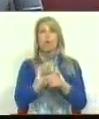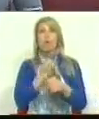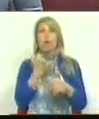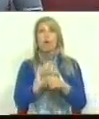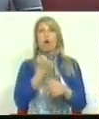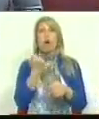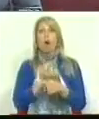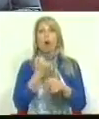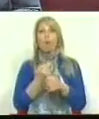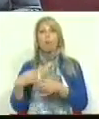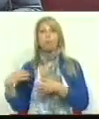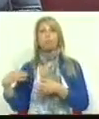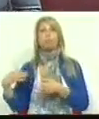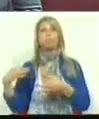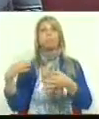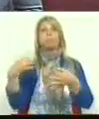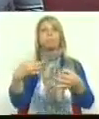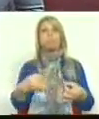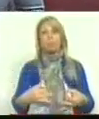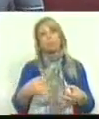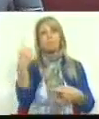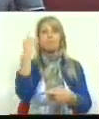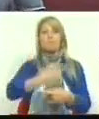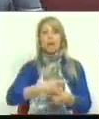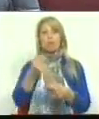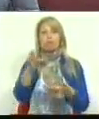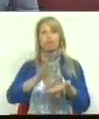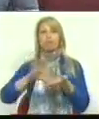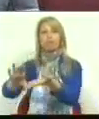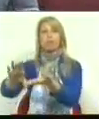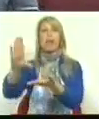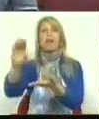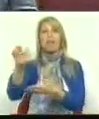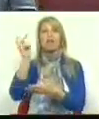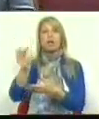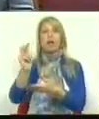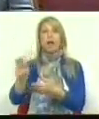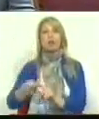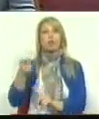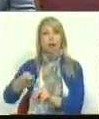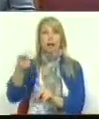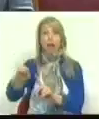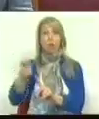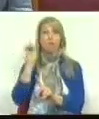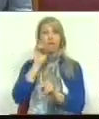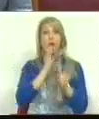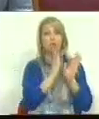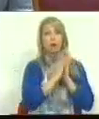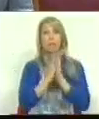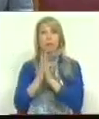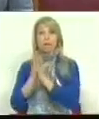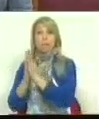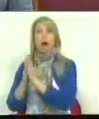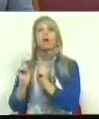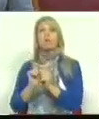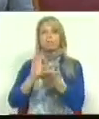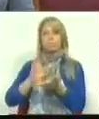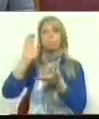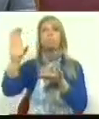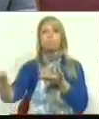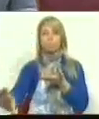de renda. Em matéria de transmissibilidade dos contratos, limita-se a transmissão para ascendentes em 1º